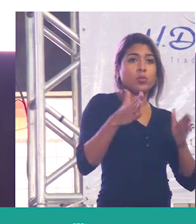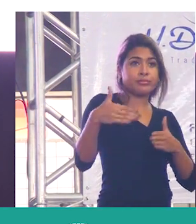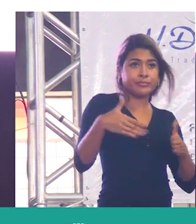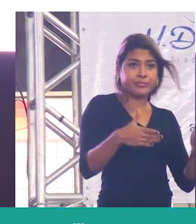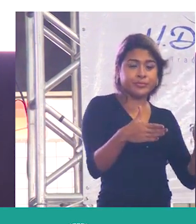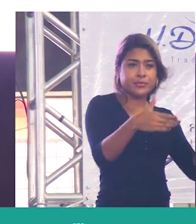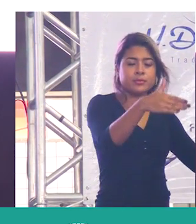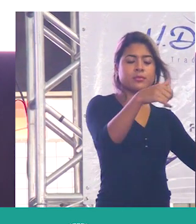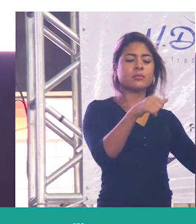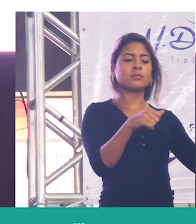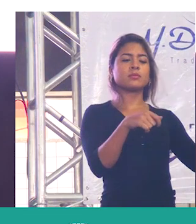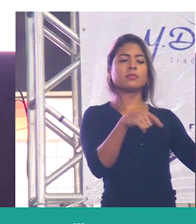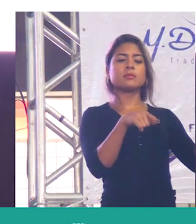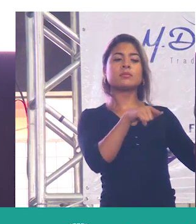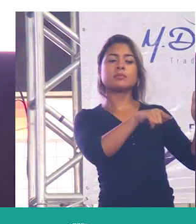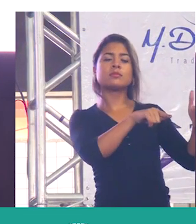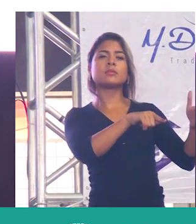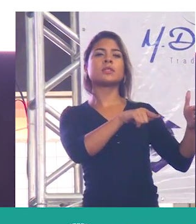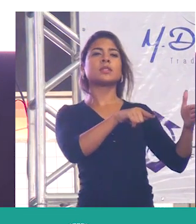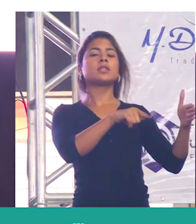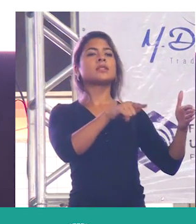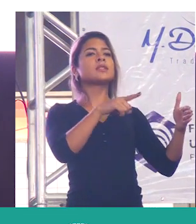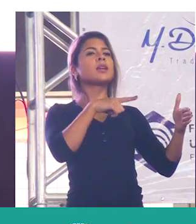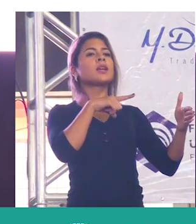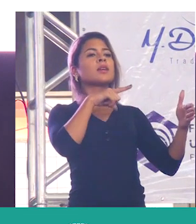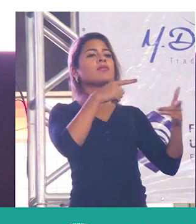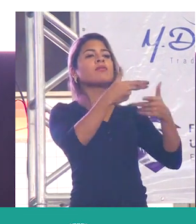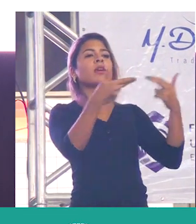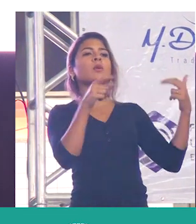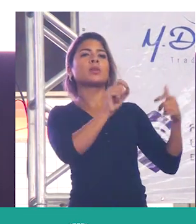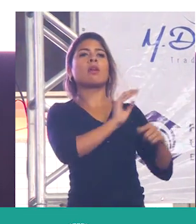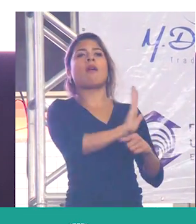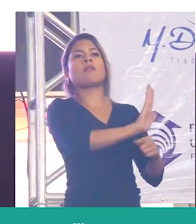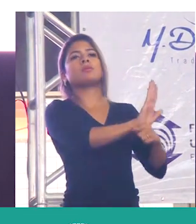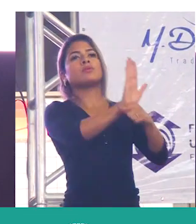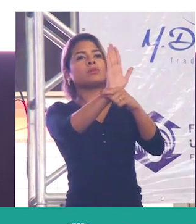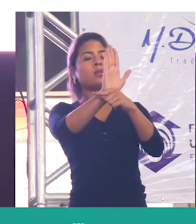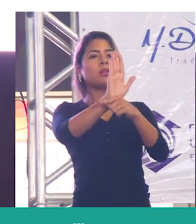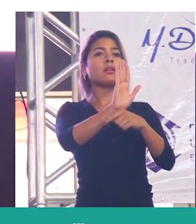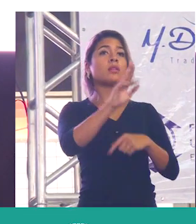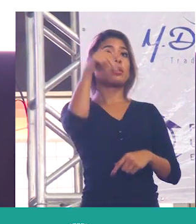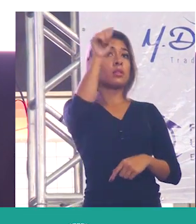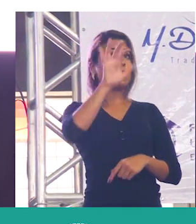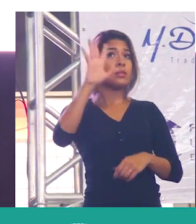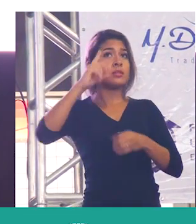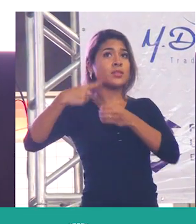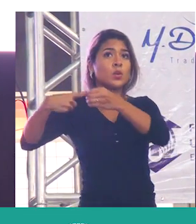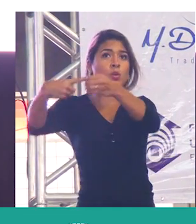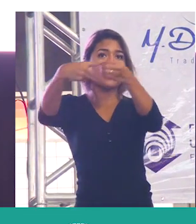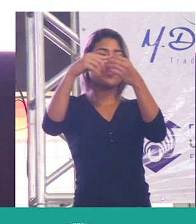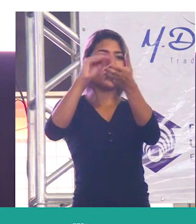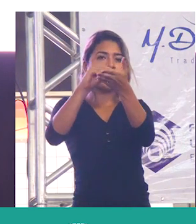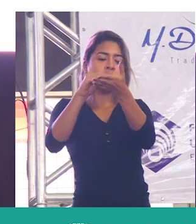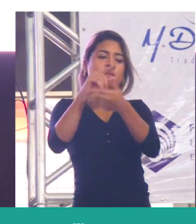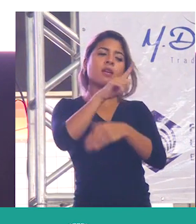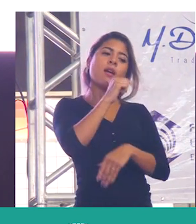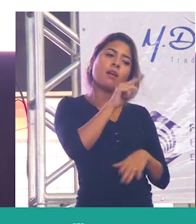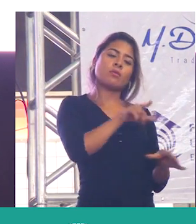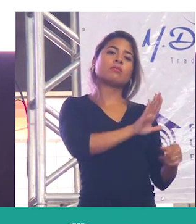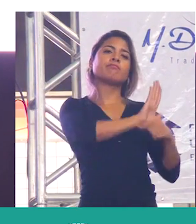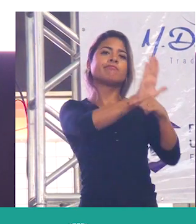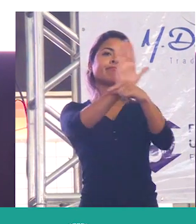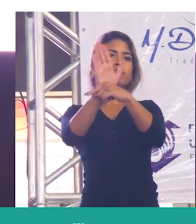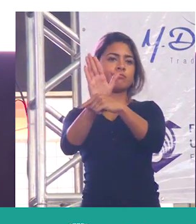então, entre outras coisas, garantir água no interior. Só que essa SUDENE é muito criticada